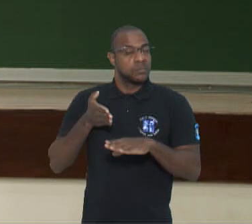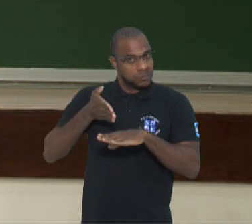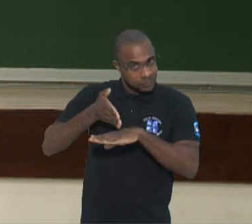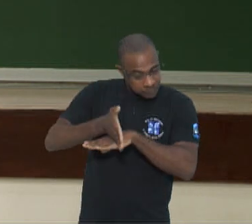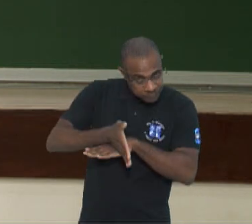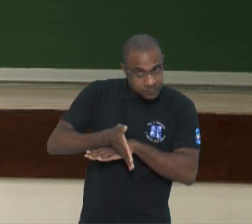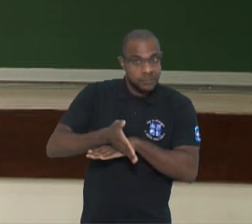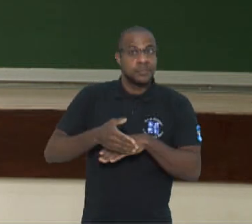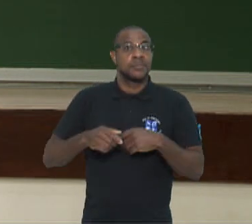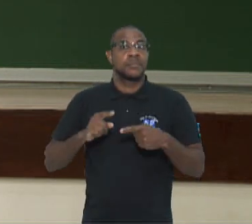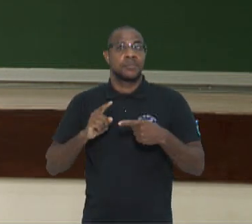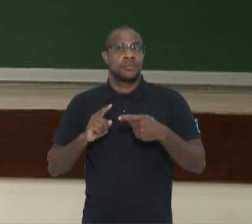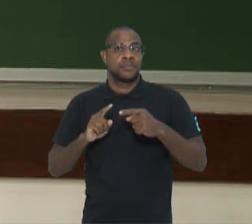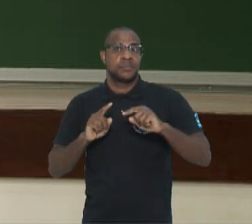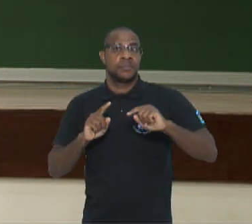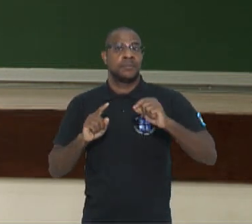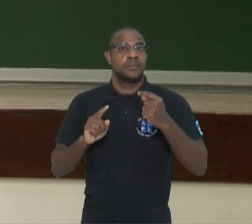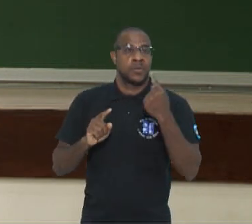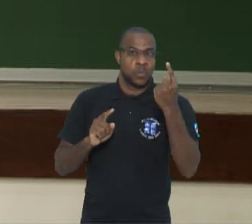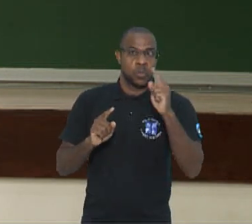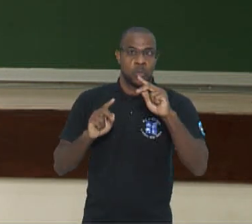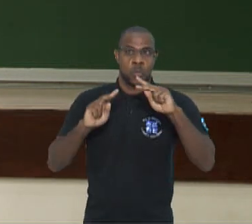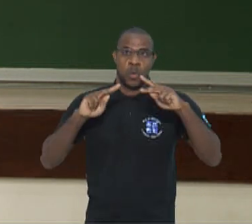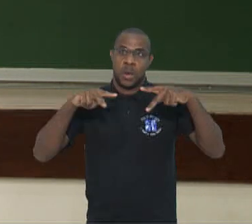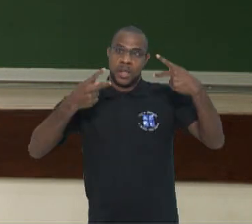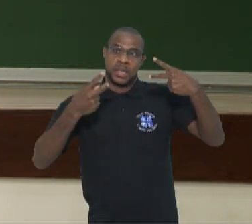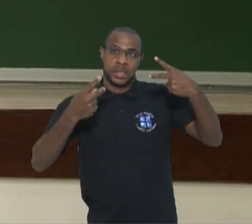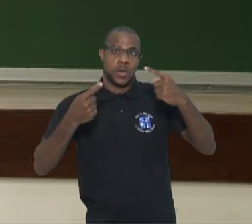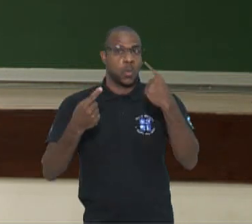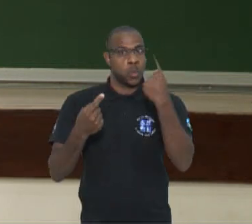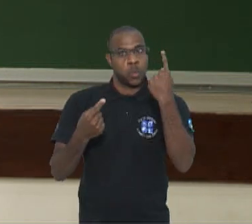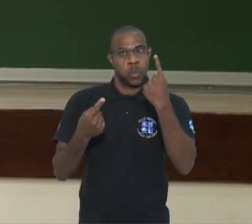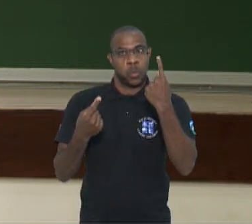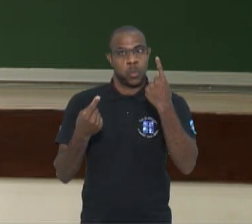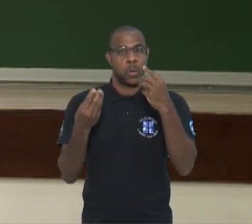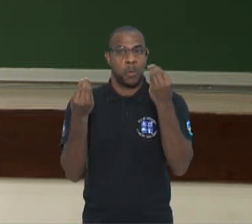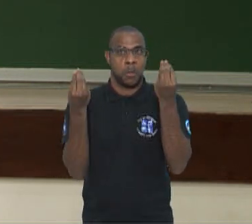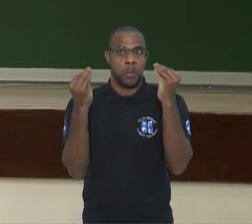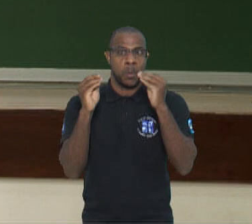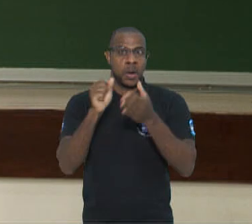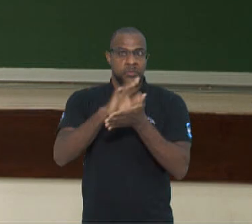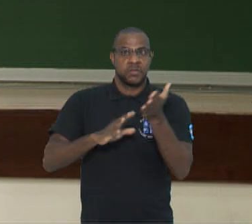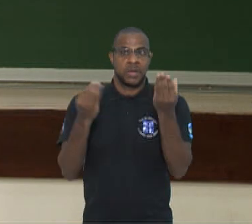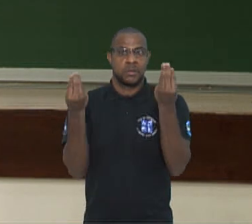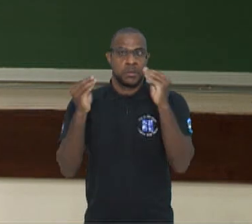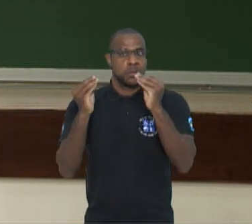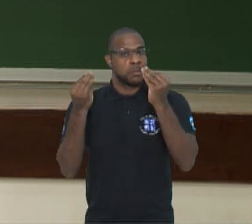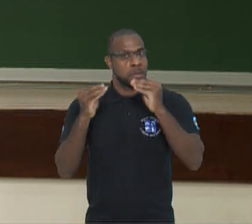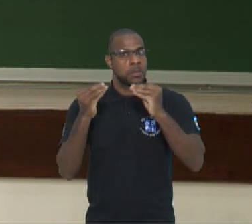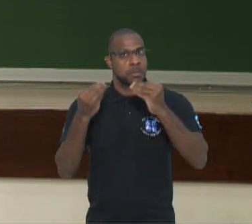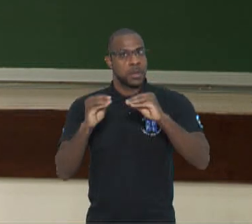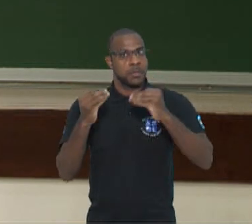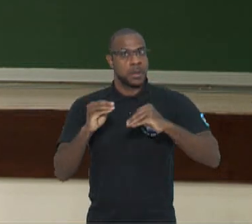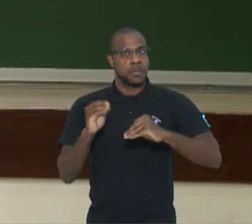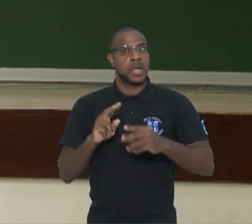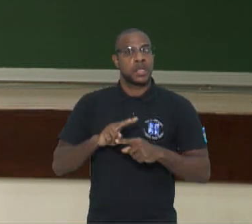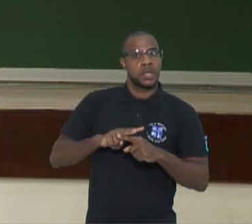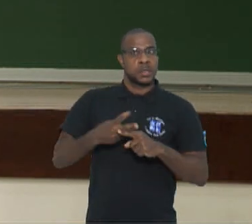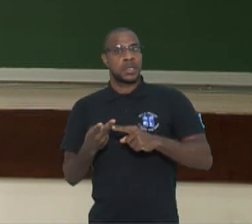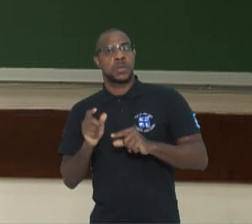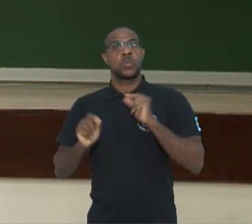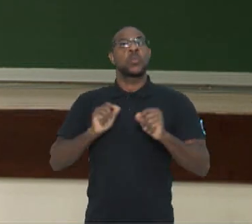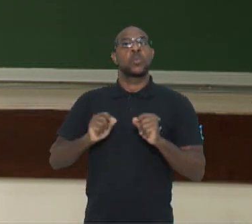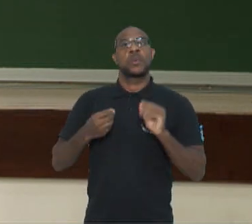acessar, basta clicar no link número 1, preencher a atividade obrigatória e automaticamente a sua